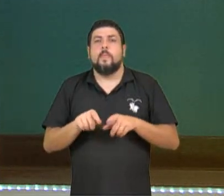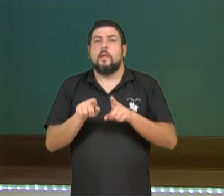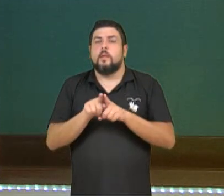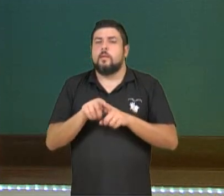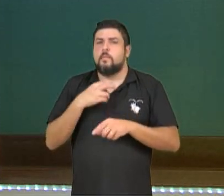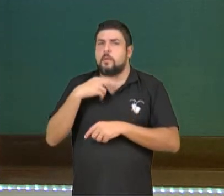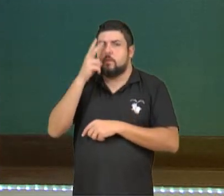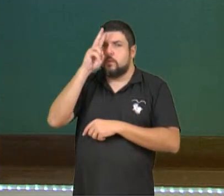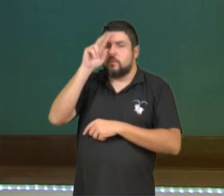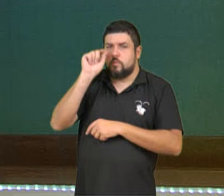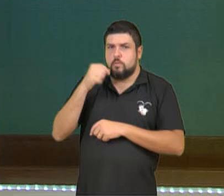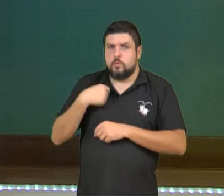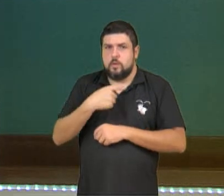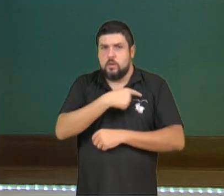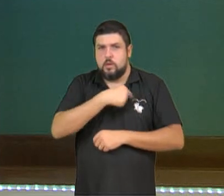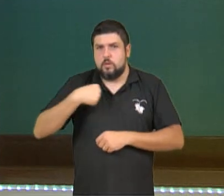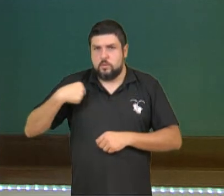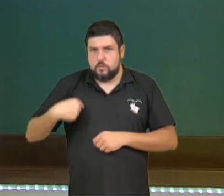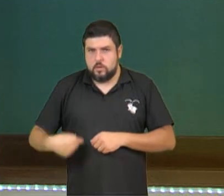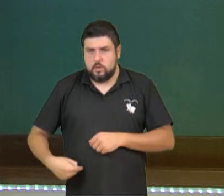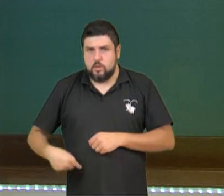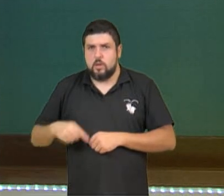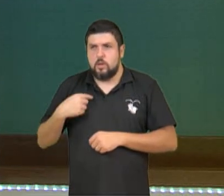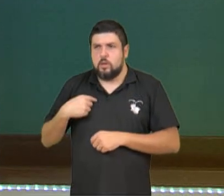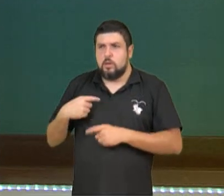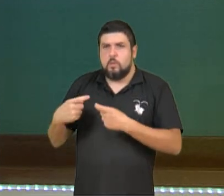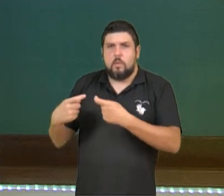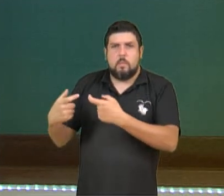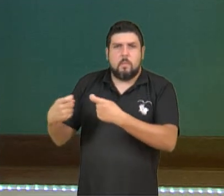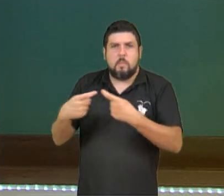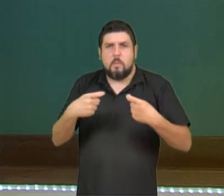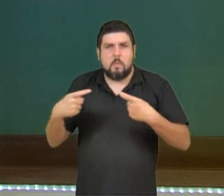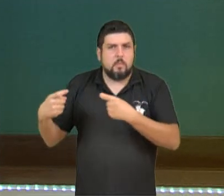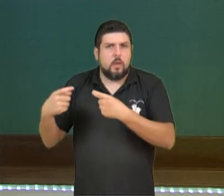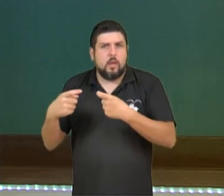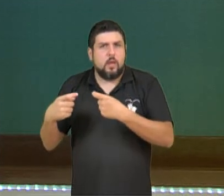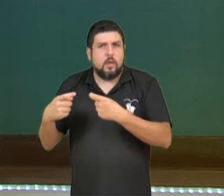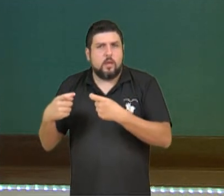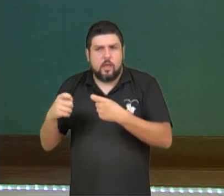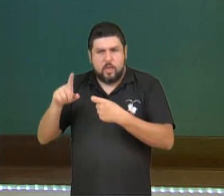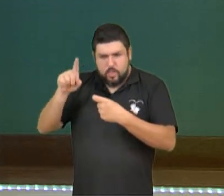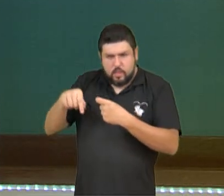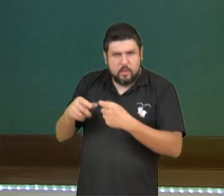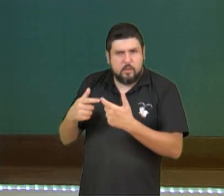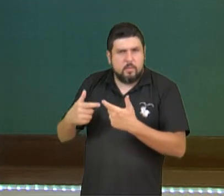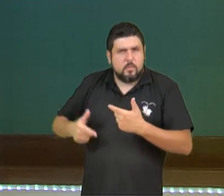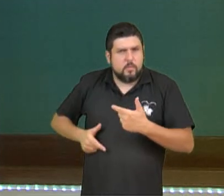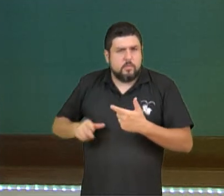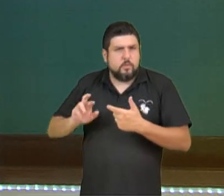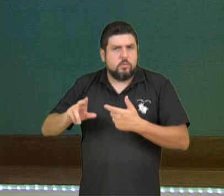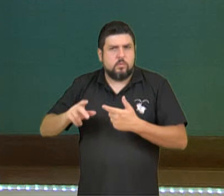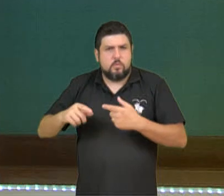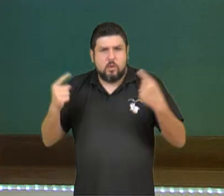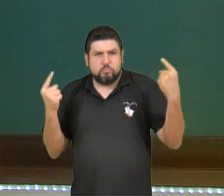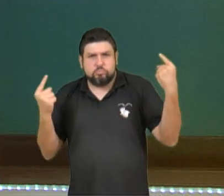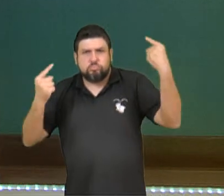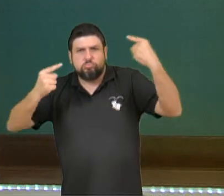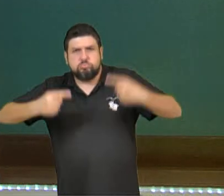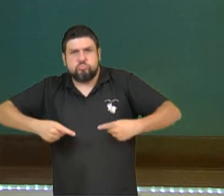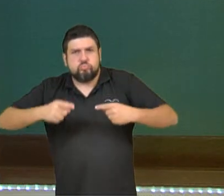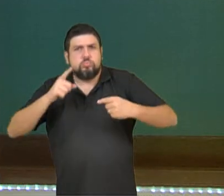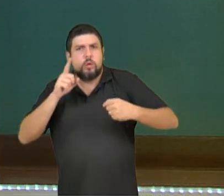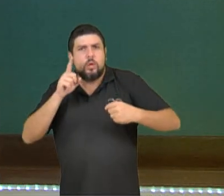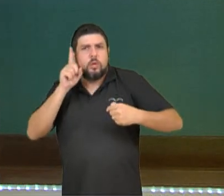também que a China vem participando de uma guerra comercial, já tem mais ou menos 4 ou 5 anos, com os Estados Unidos, e